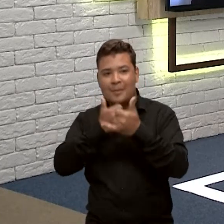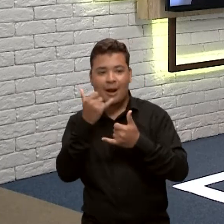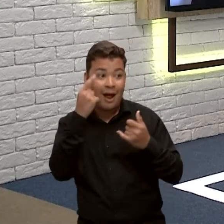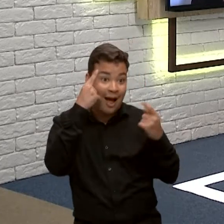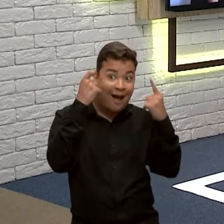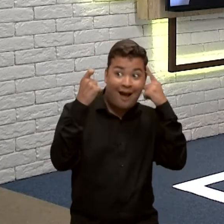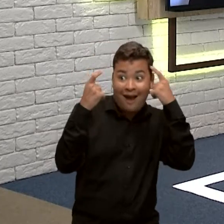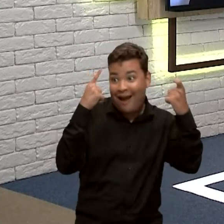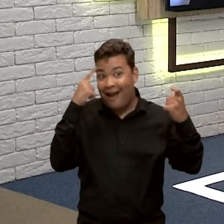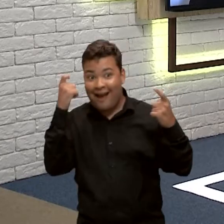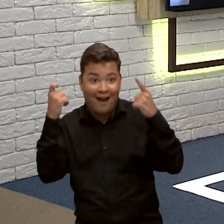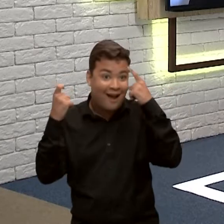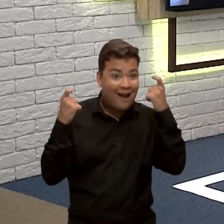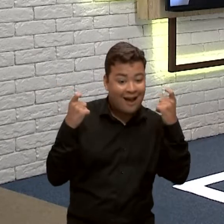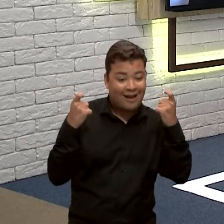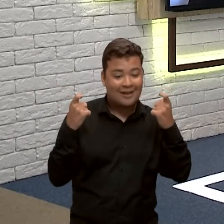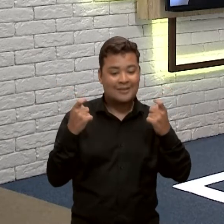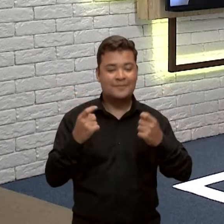adivinhação.